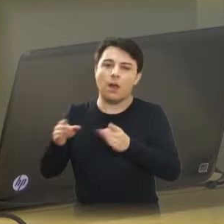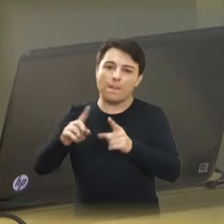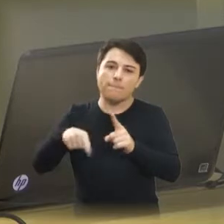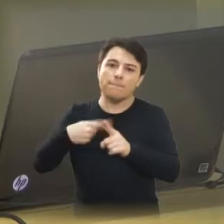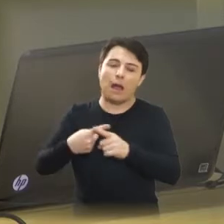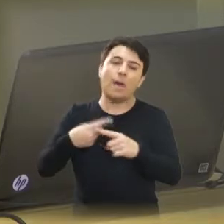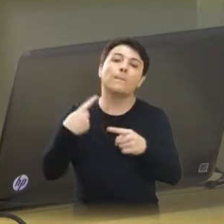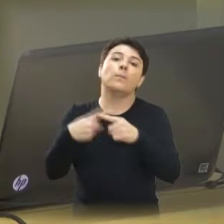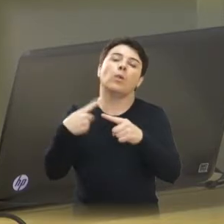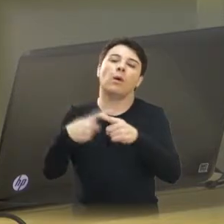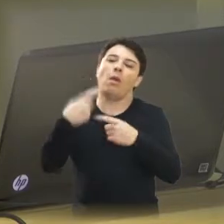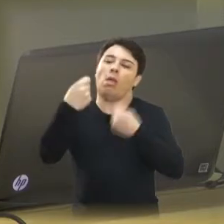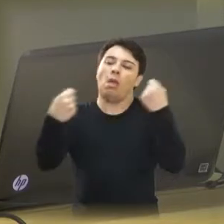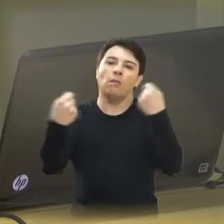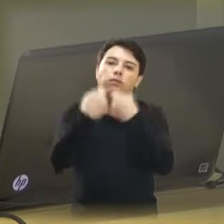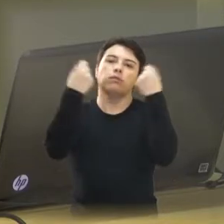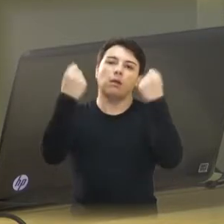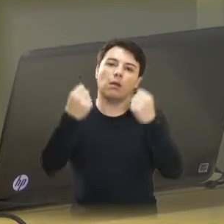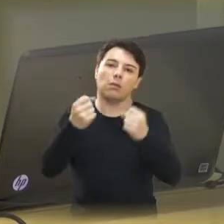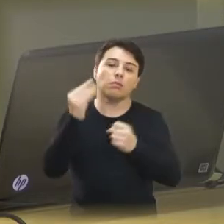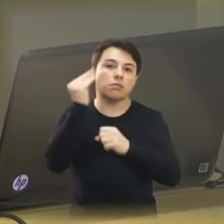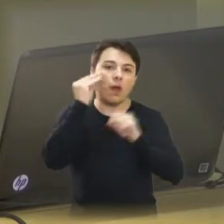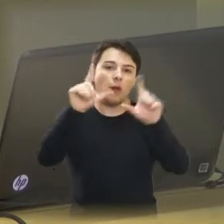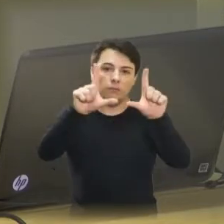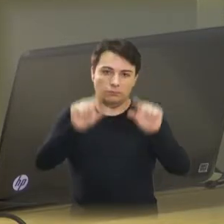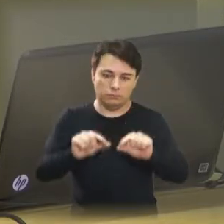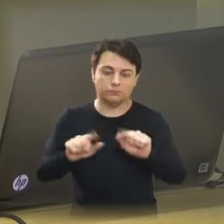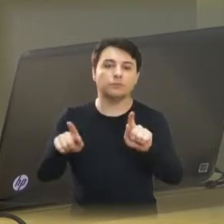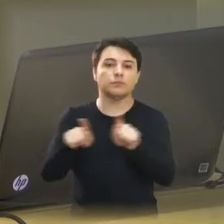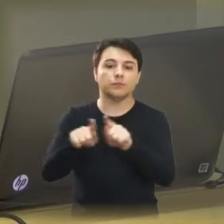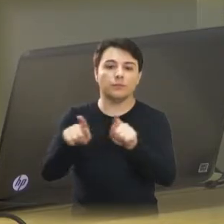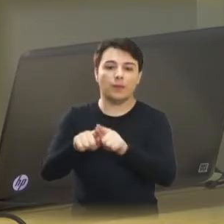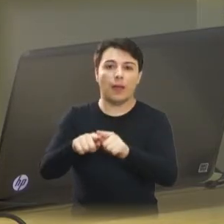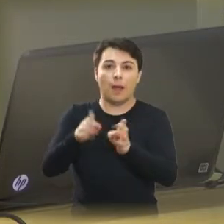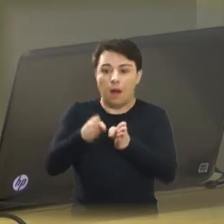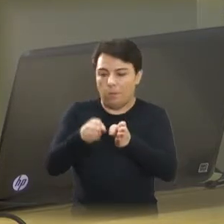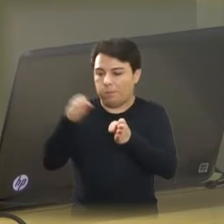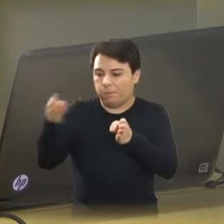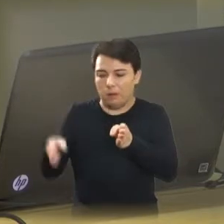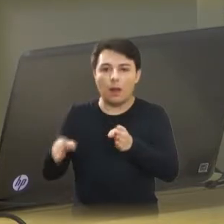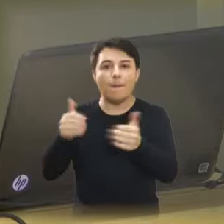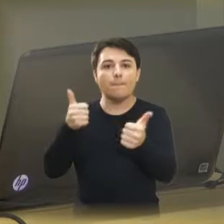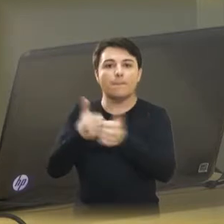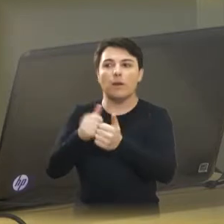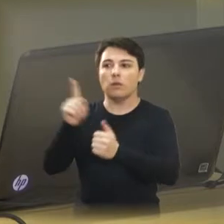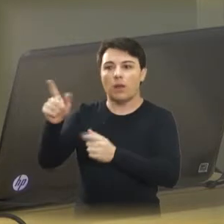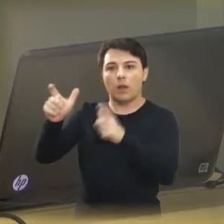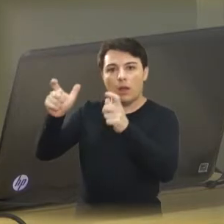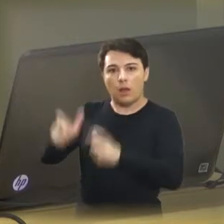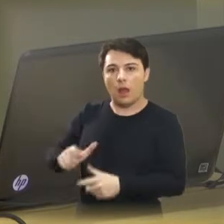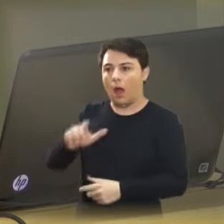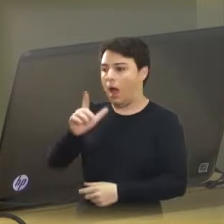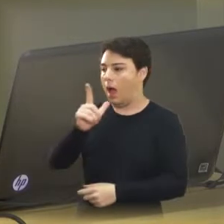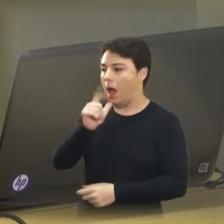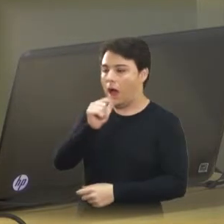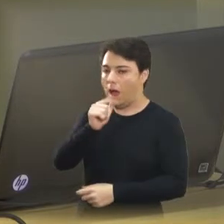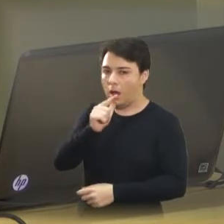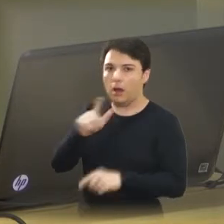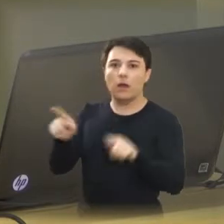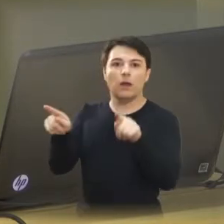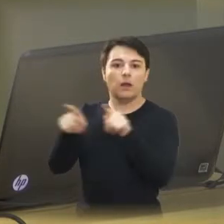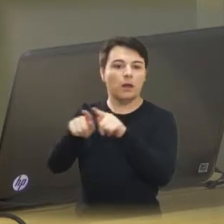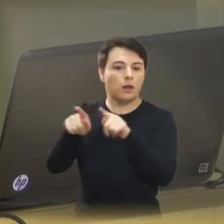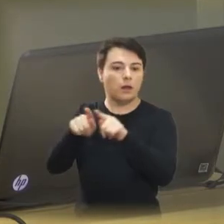os acidentes ou o risco de acidente. Então, tem a duplicação do trecho da captação de água ao dispositivo viário da Avenida